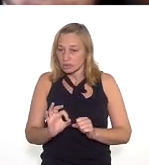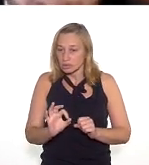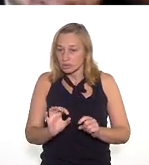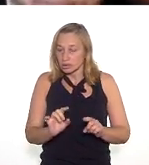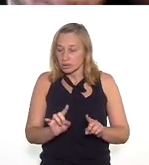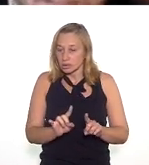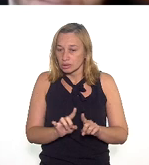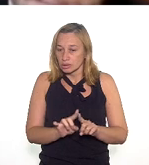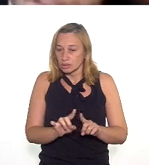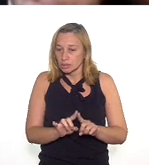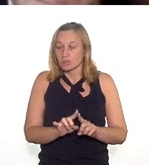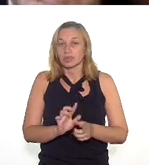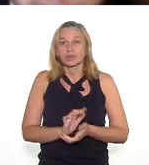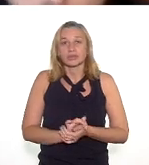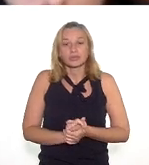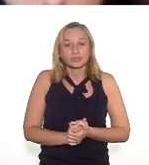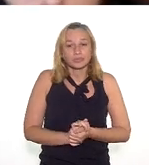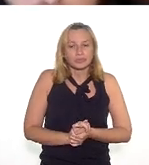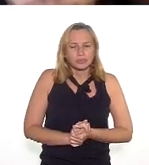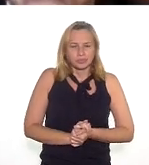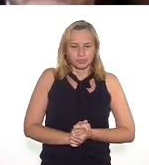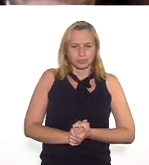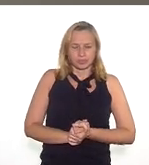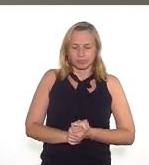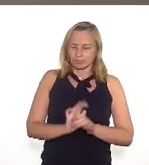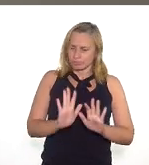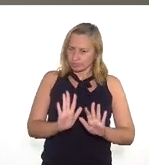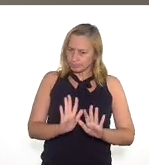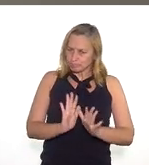FRJ, exatamente. Olha só.